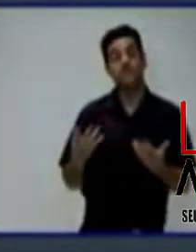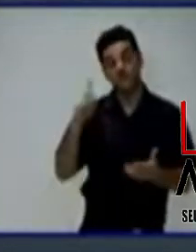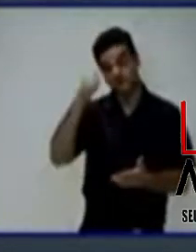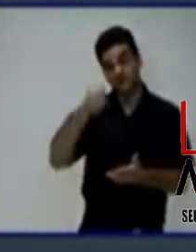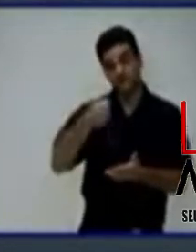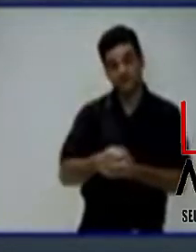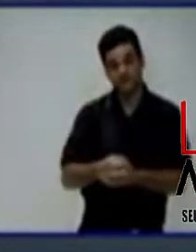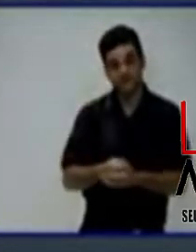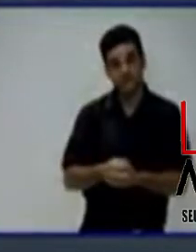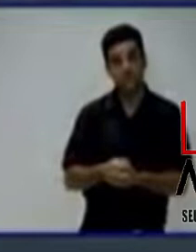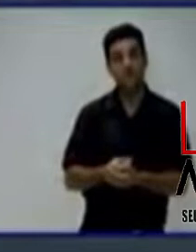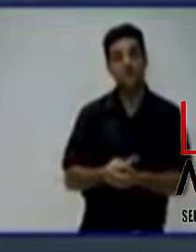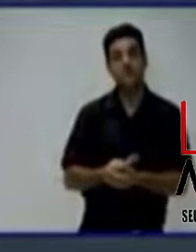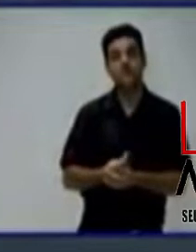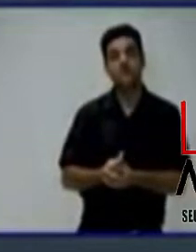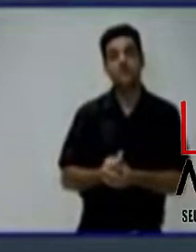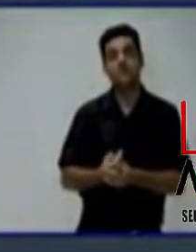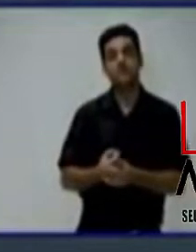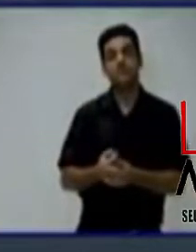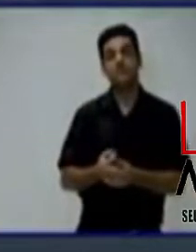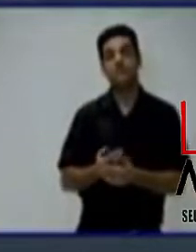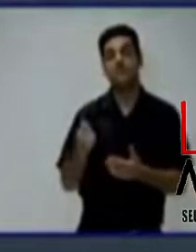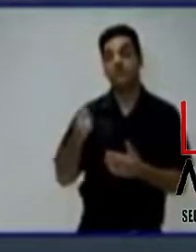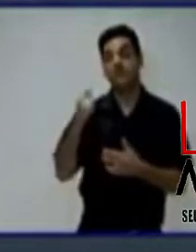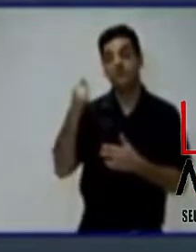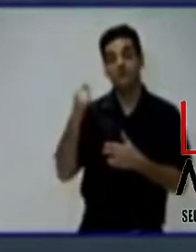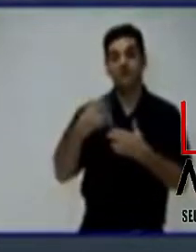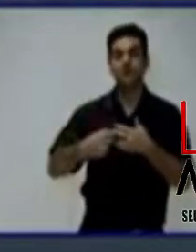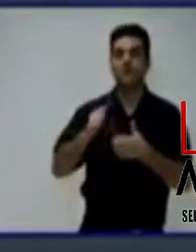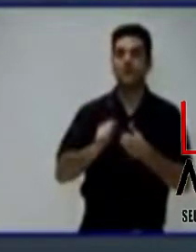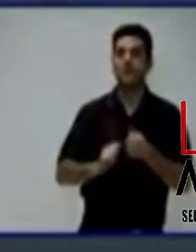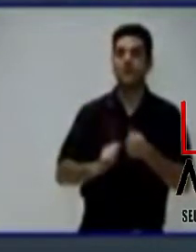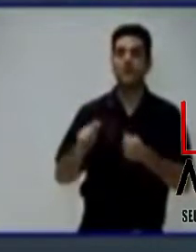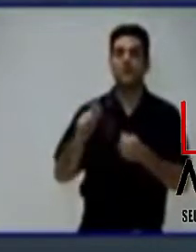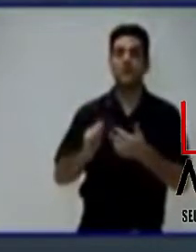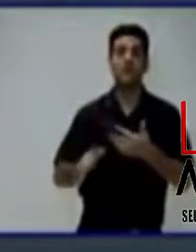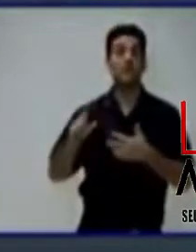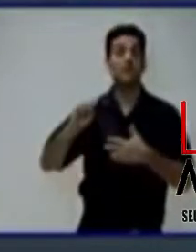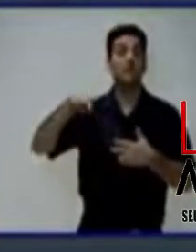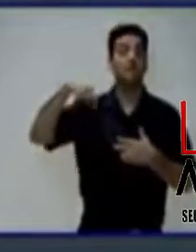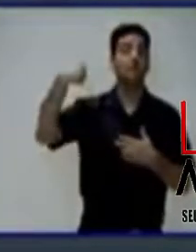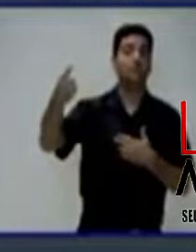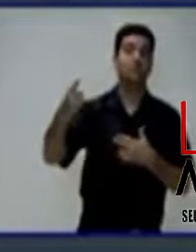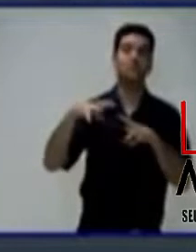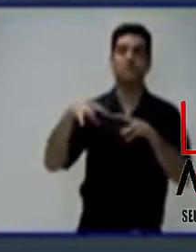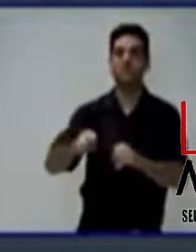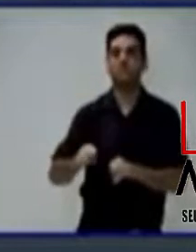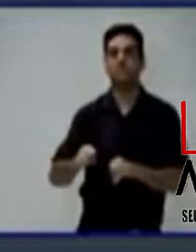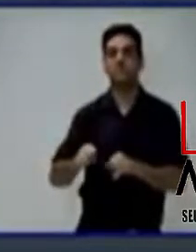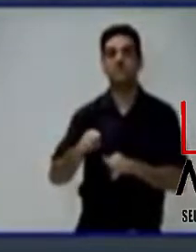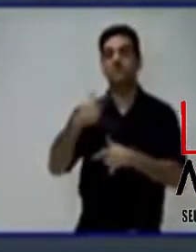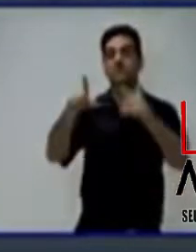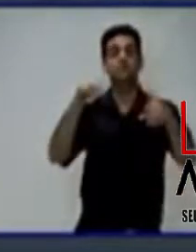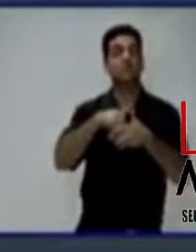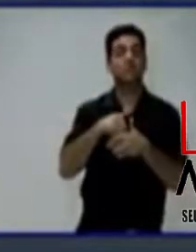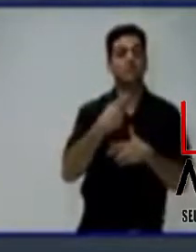decisão obtida pelo agravante ocorreu só depois da diplomação, depois da posse dos candidatos